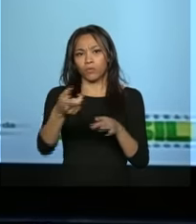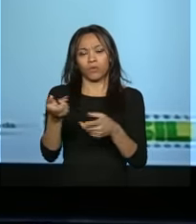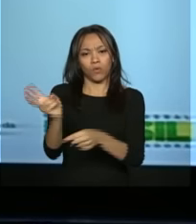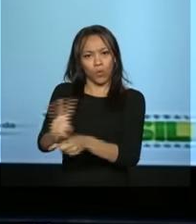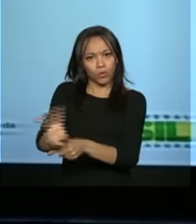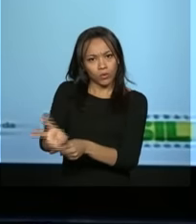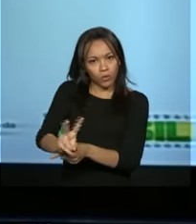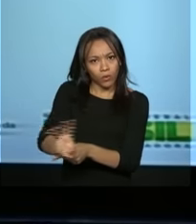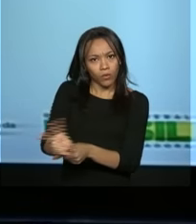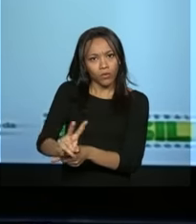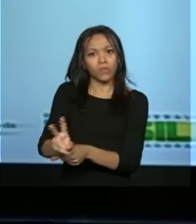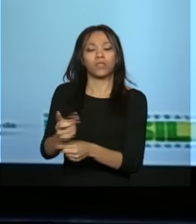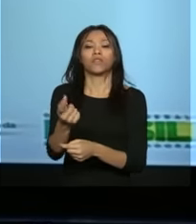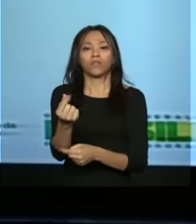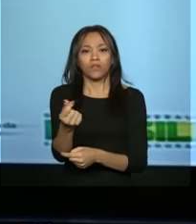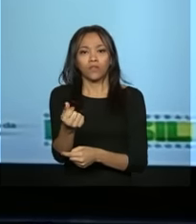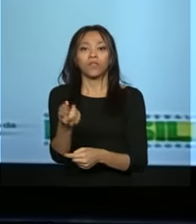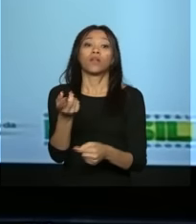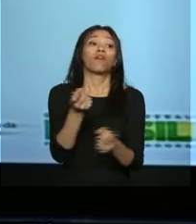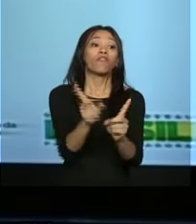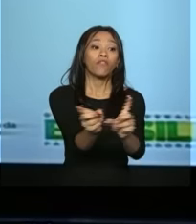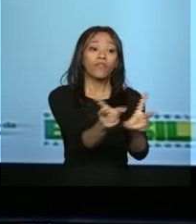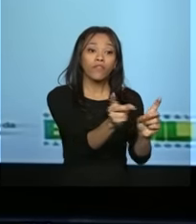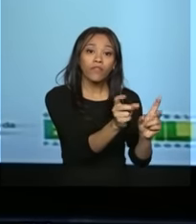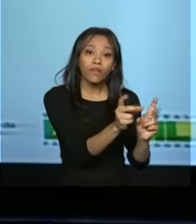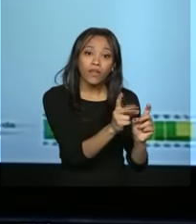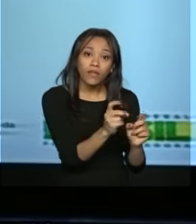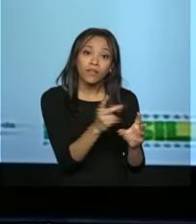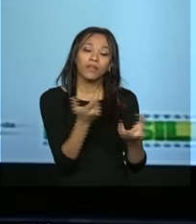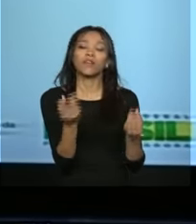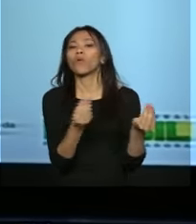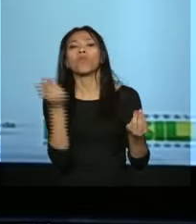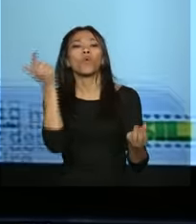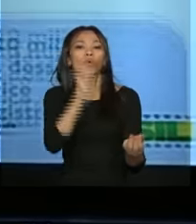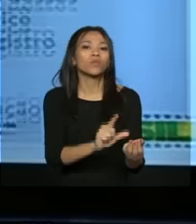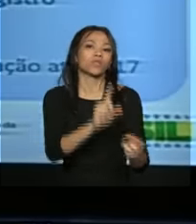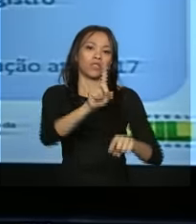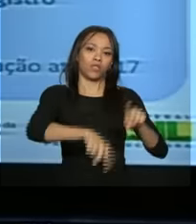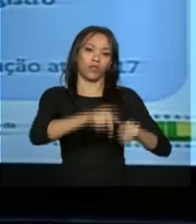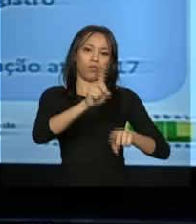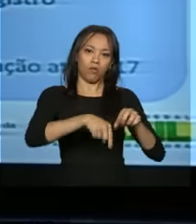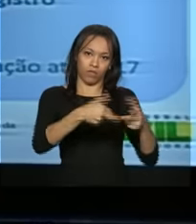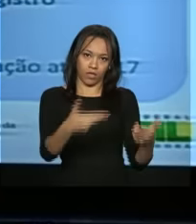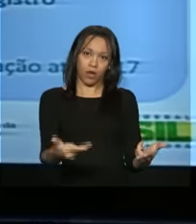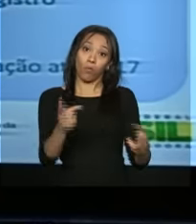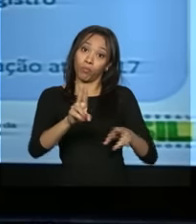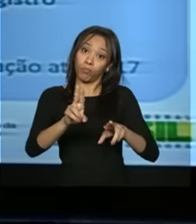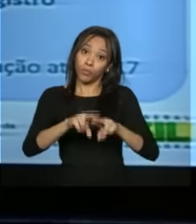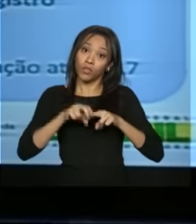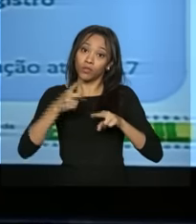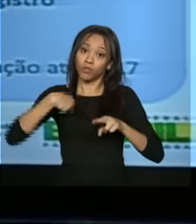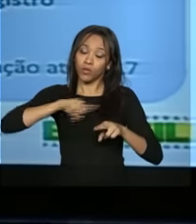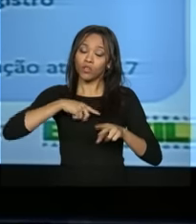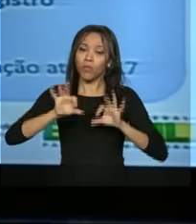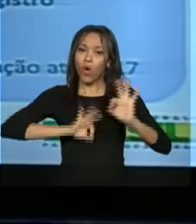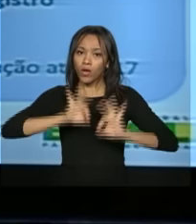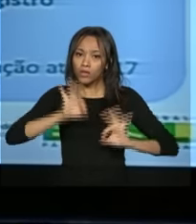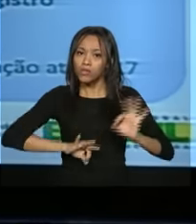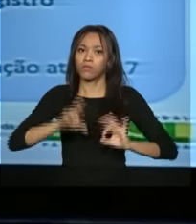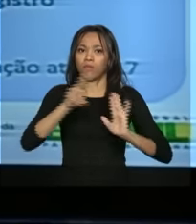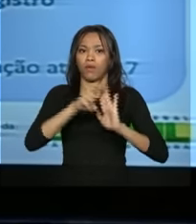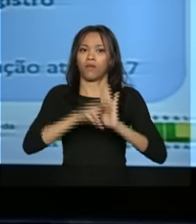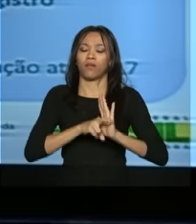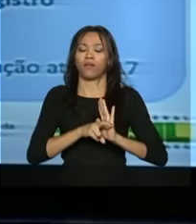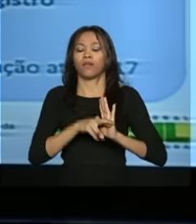sanitária Econômica de monitoramento de mercado e de acesso aos produtos para isso nós estamos desenvolvendo uma medida que é